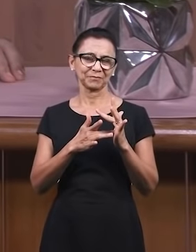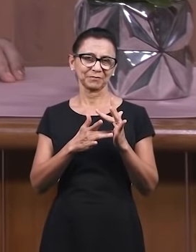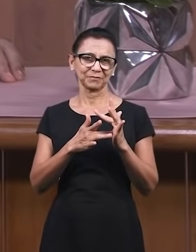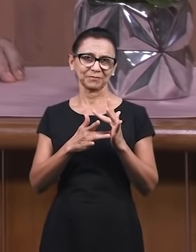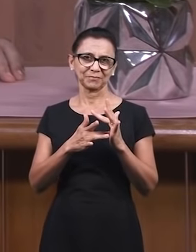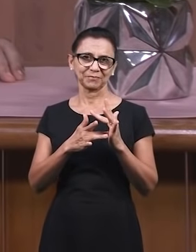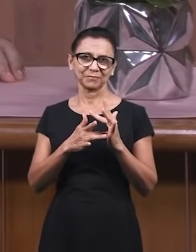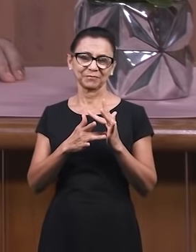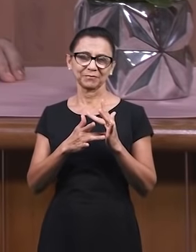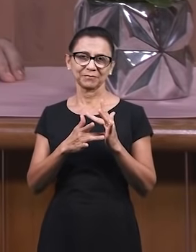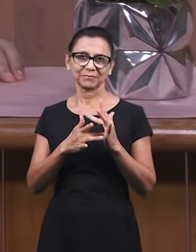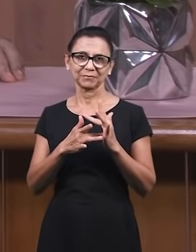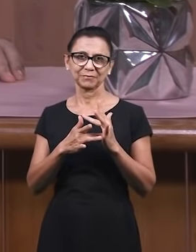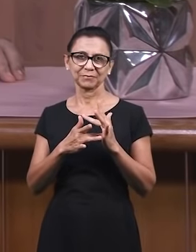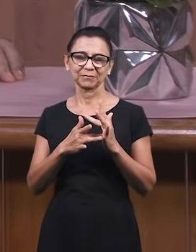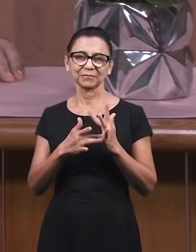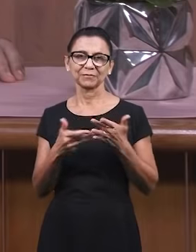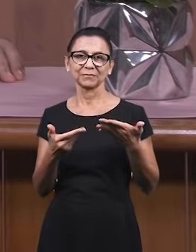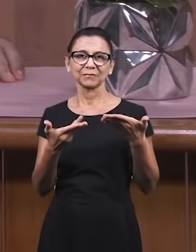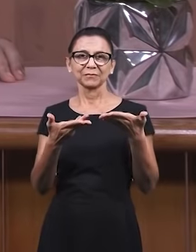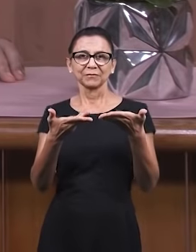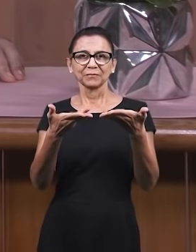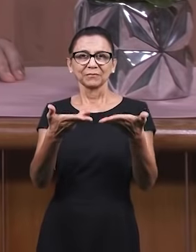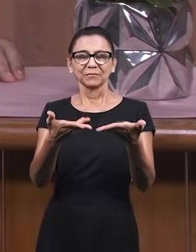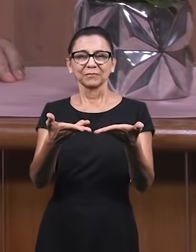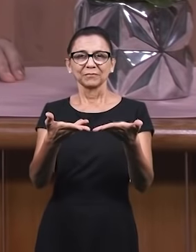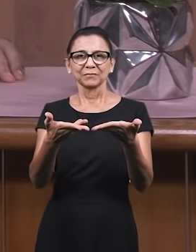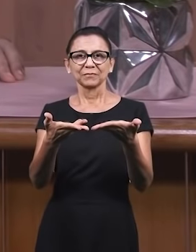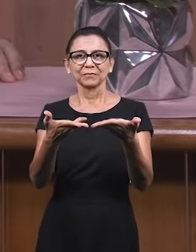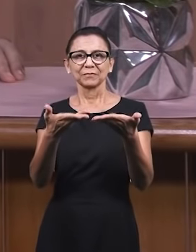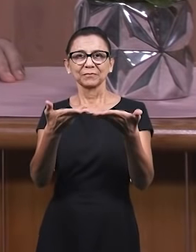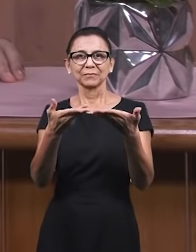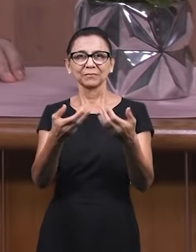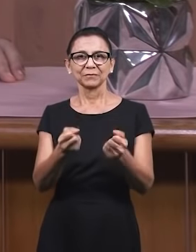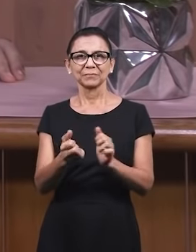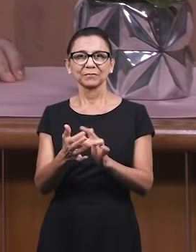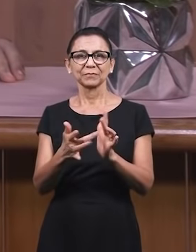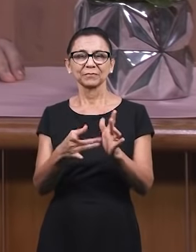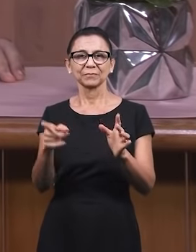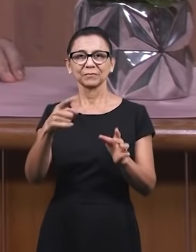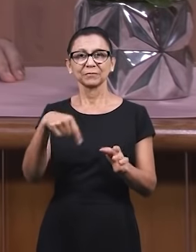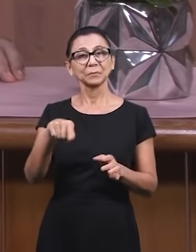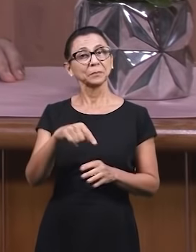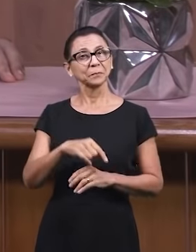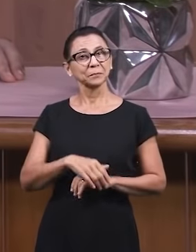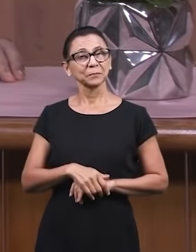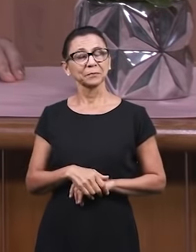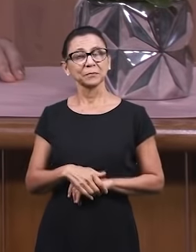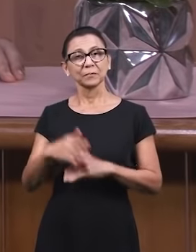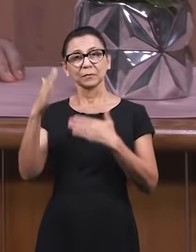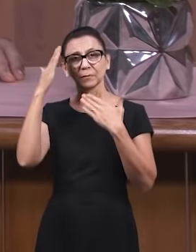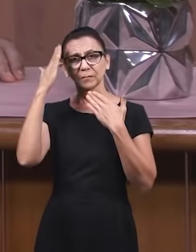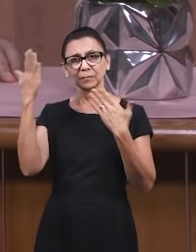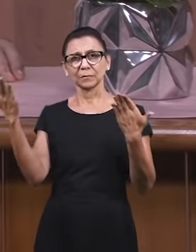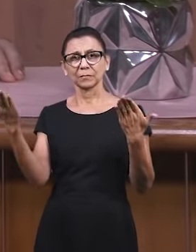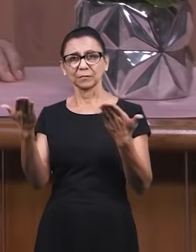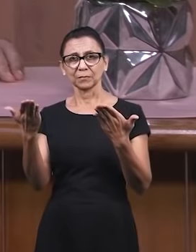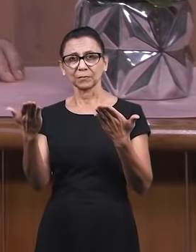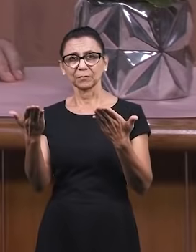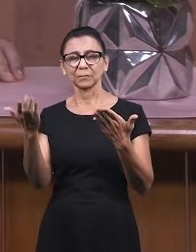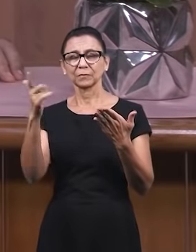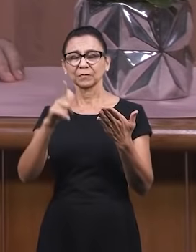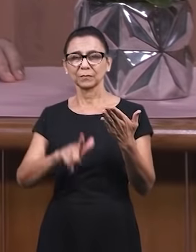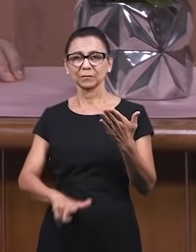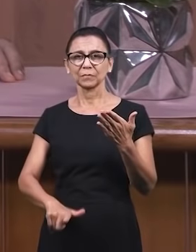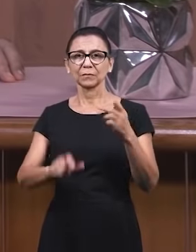todos aqueles que desejarem recebê-lo. Te louvamos por isso, porque nesta tarde fizeste mais uma vez isso